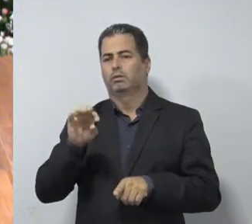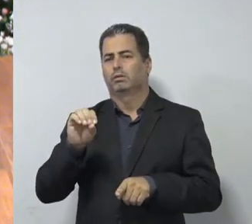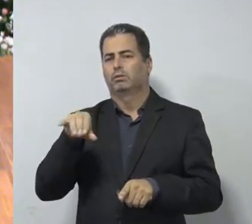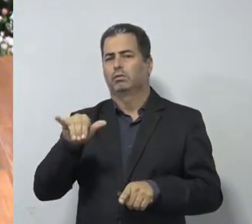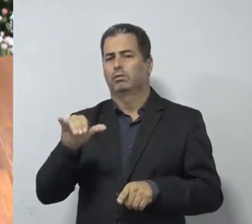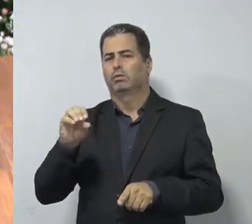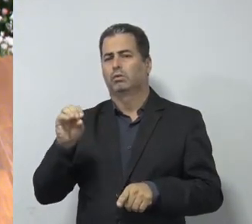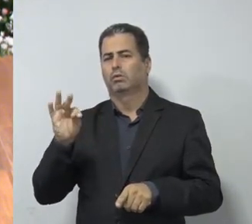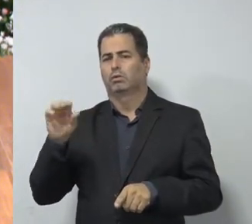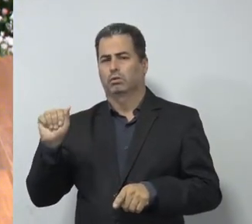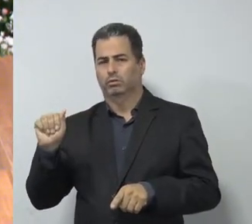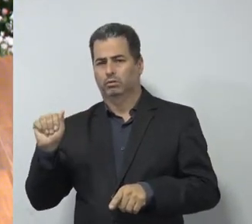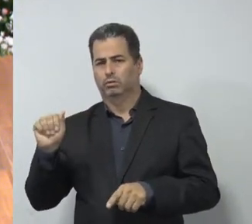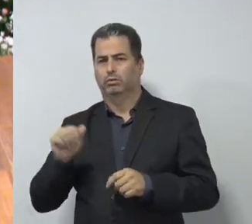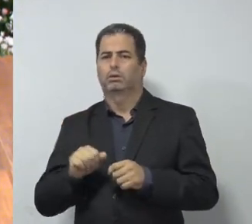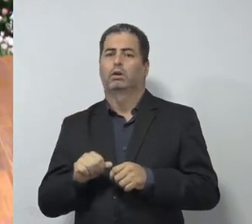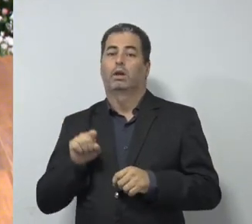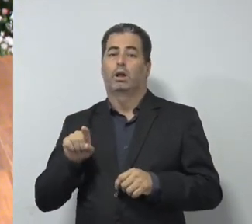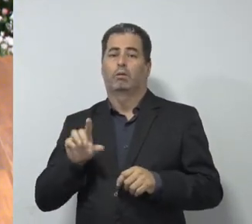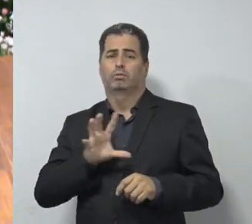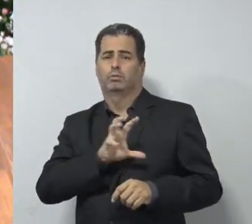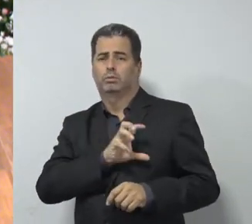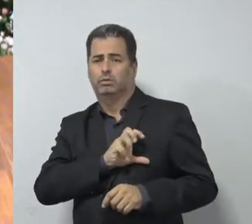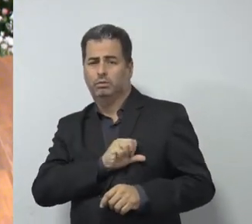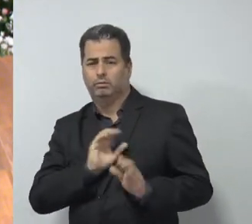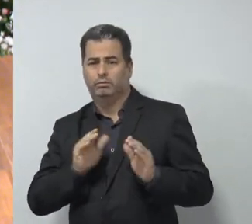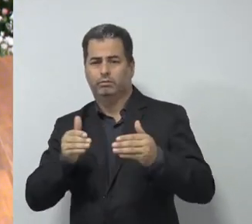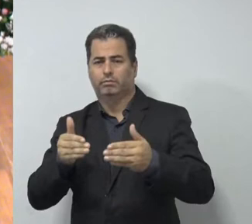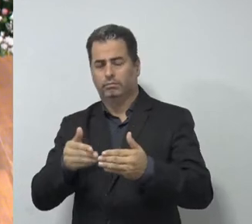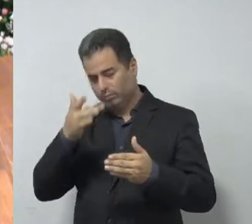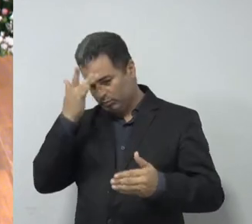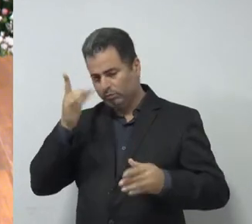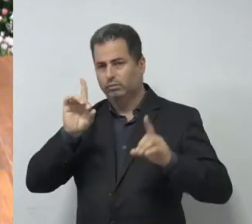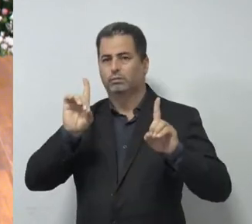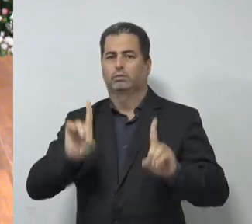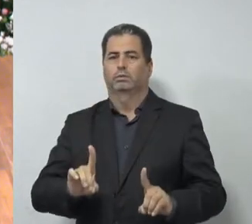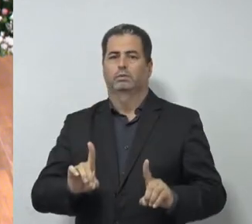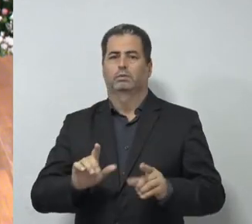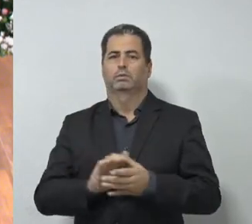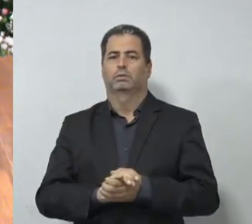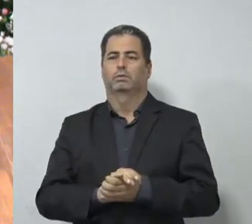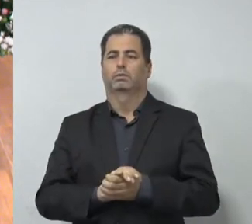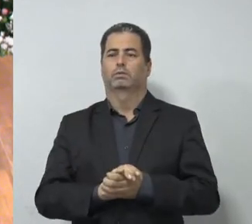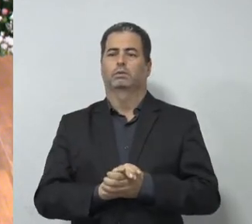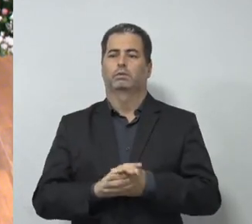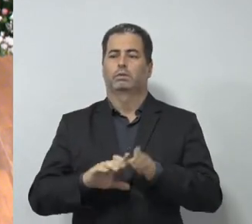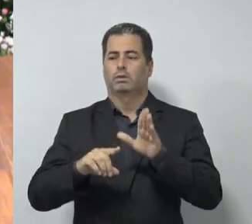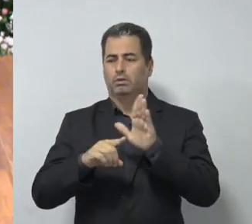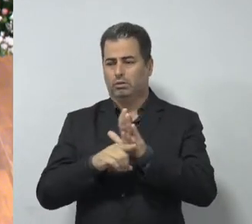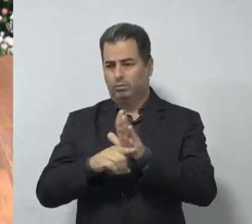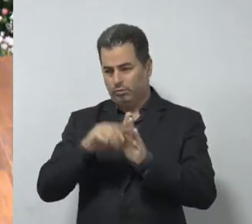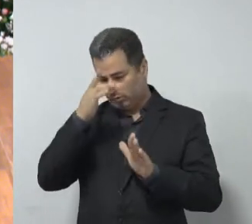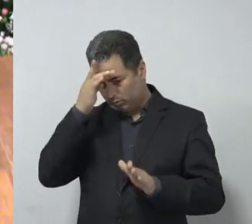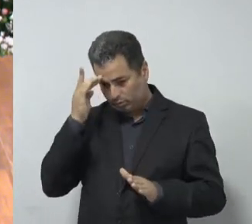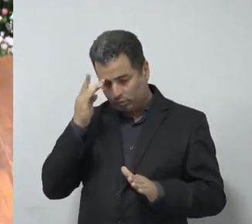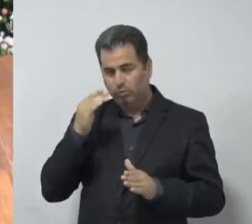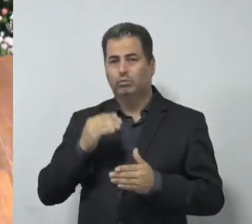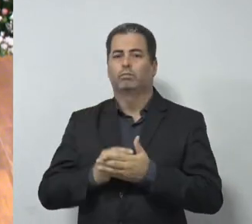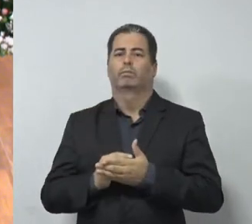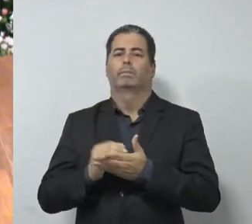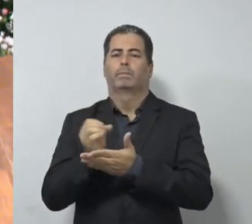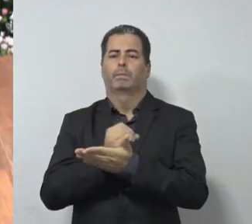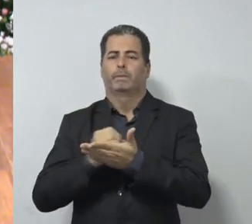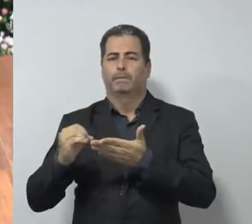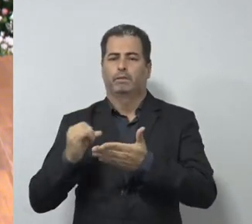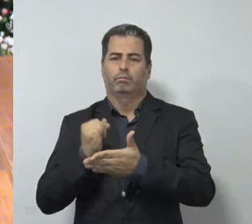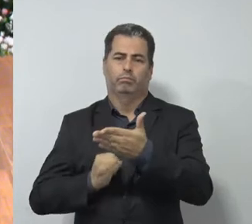pela causa de pessoas com deficiência. Se tornou especialista em processo de isenção de impostos, ajudando o público a